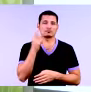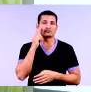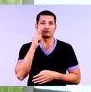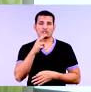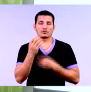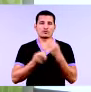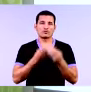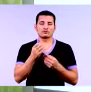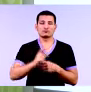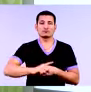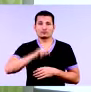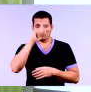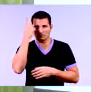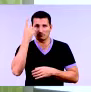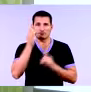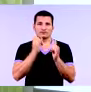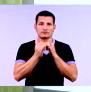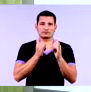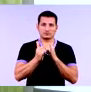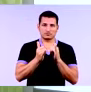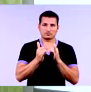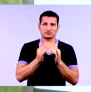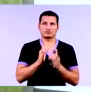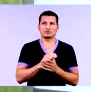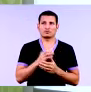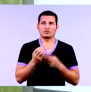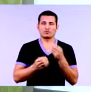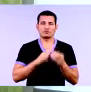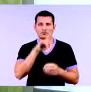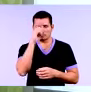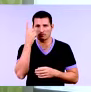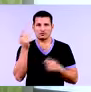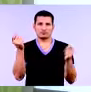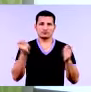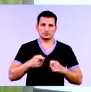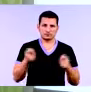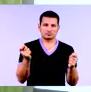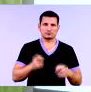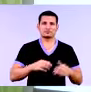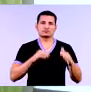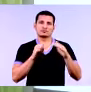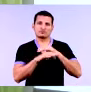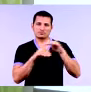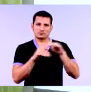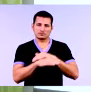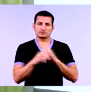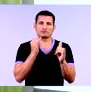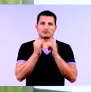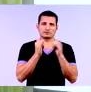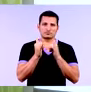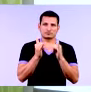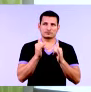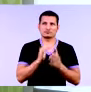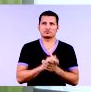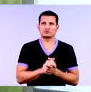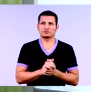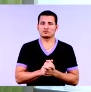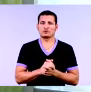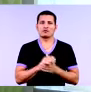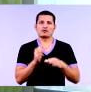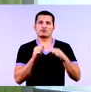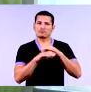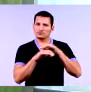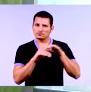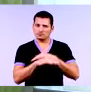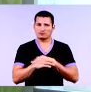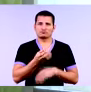esse tipo de informação, como criar possibilidades de armazenamento dessa informação. Seja para armazenar um